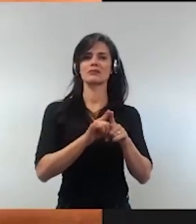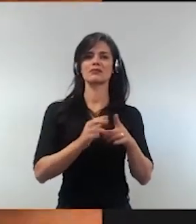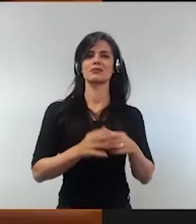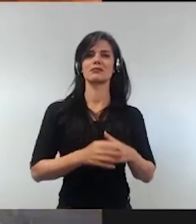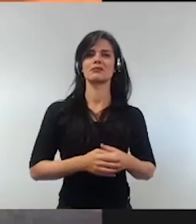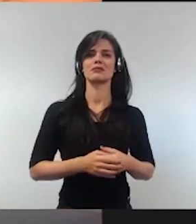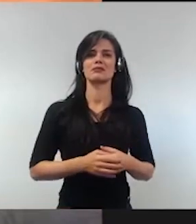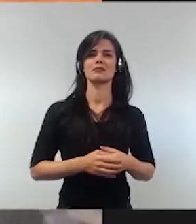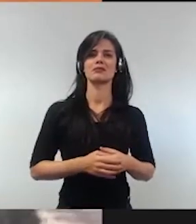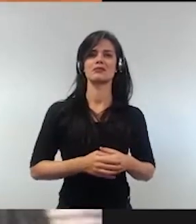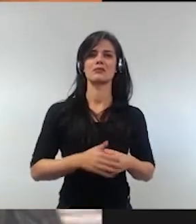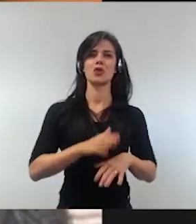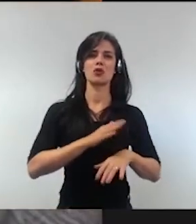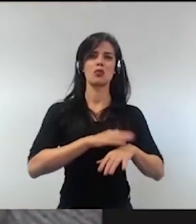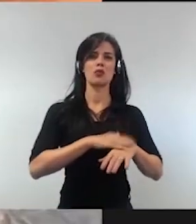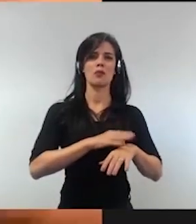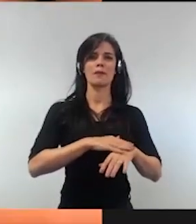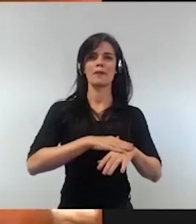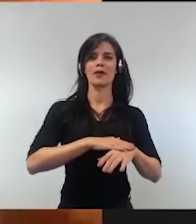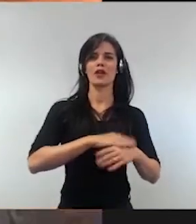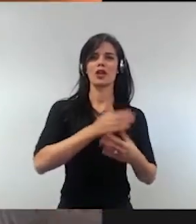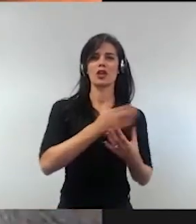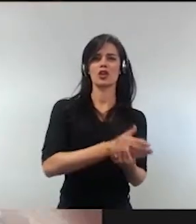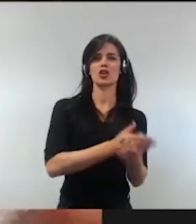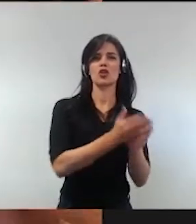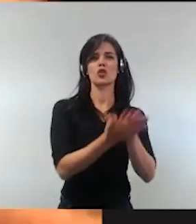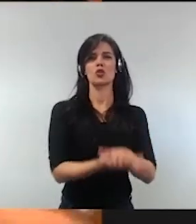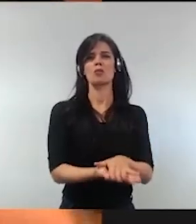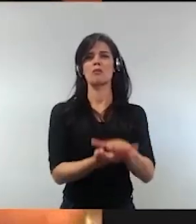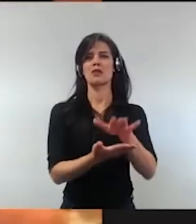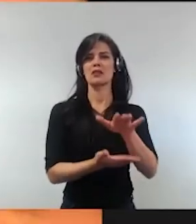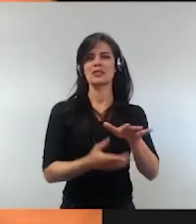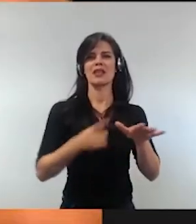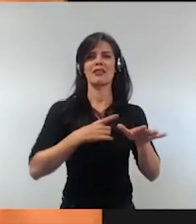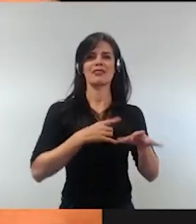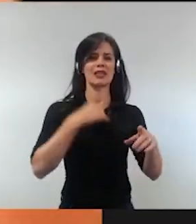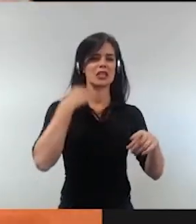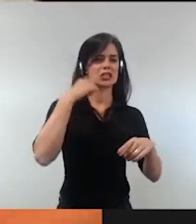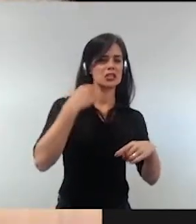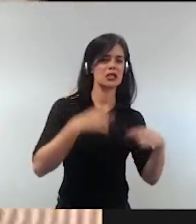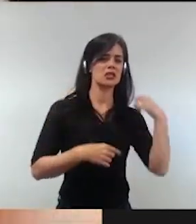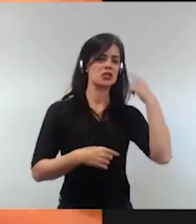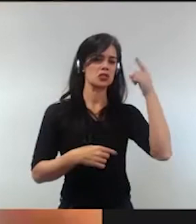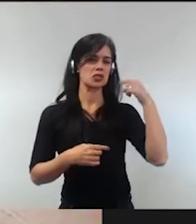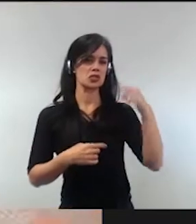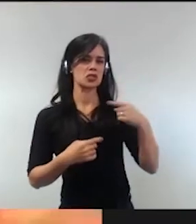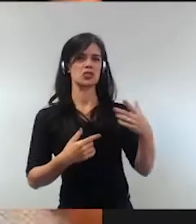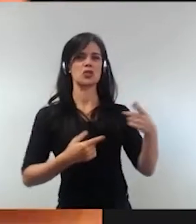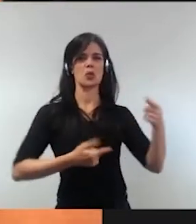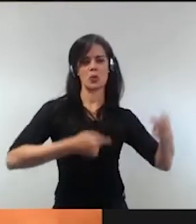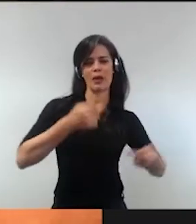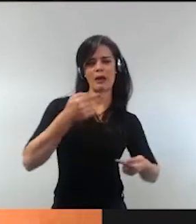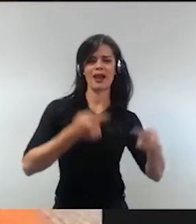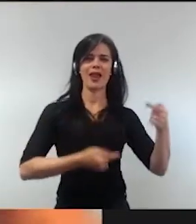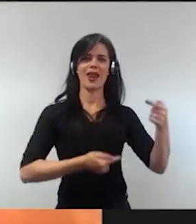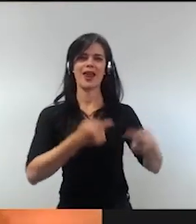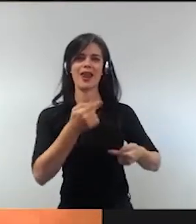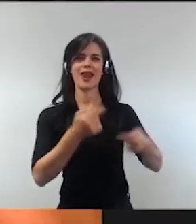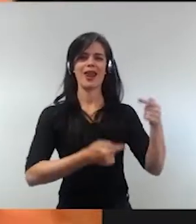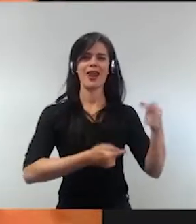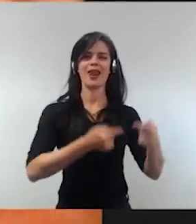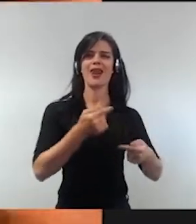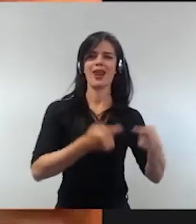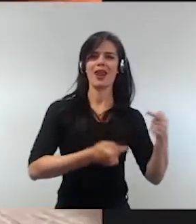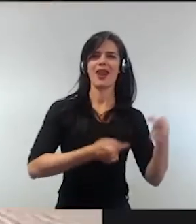Depois desse drama do exercício da persuasão, não? No sentido jurídico, não?